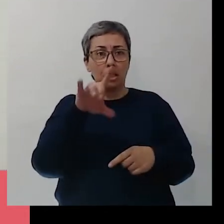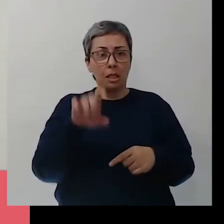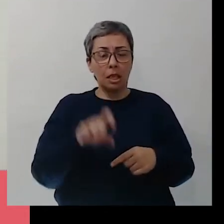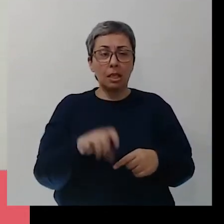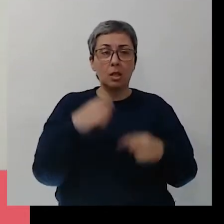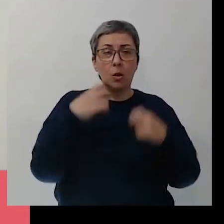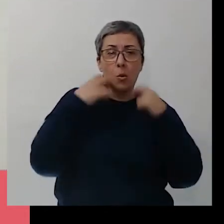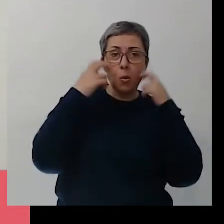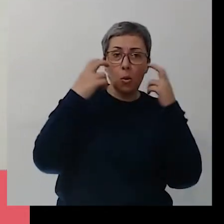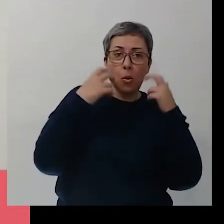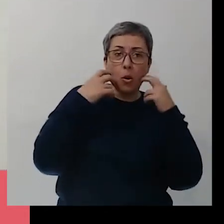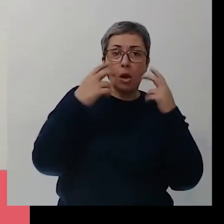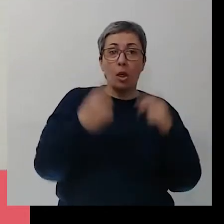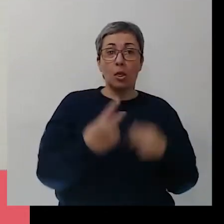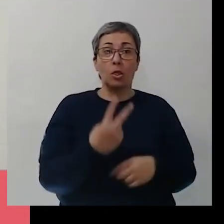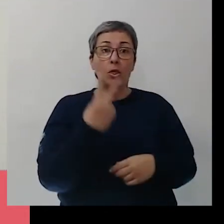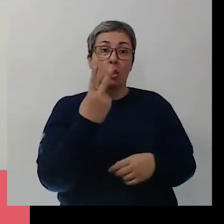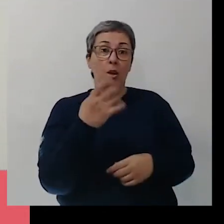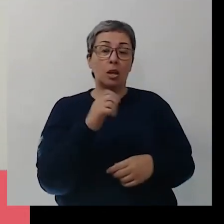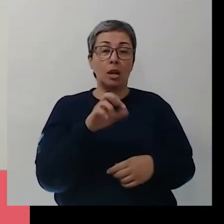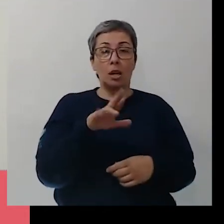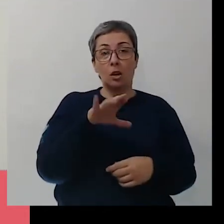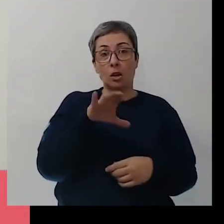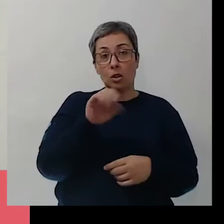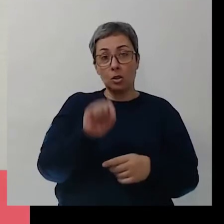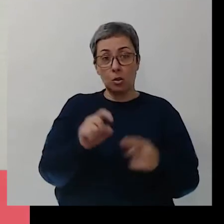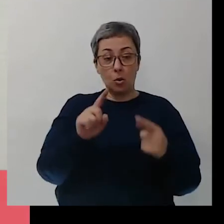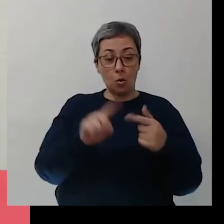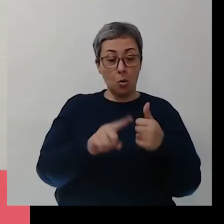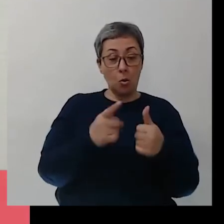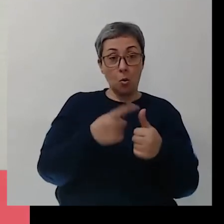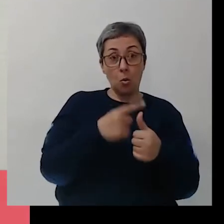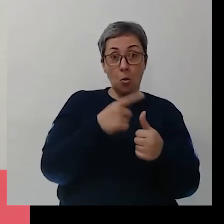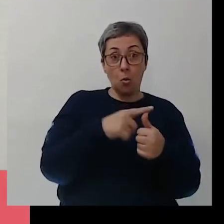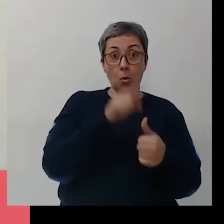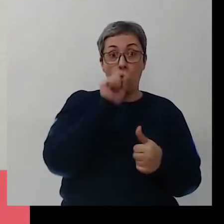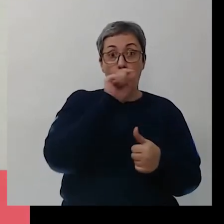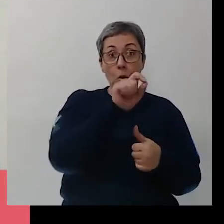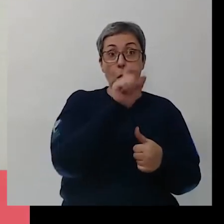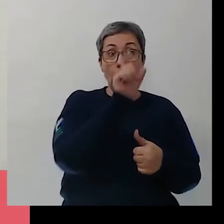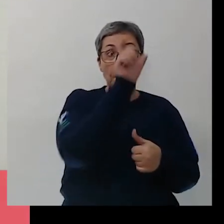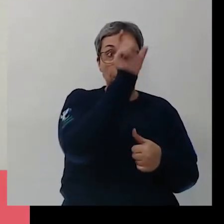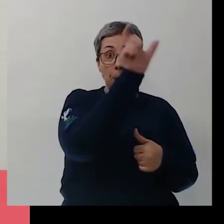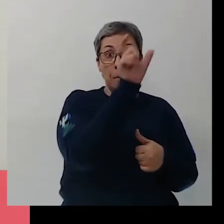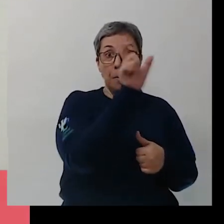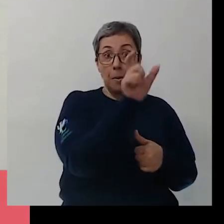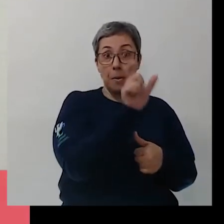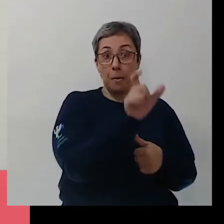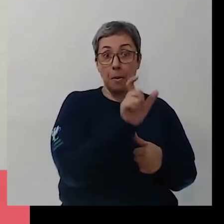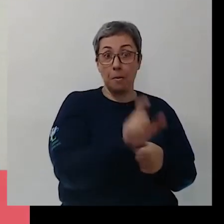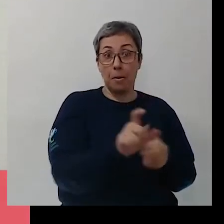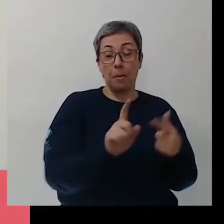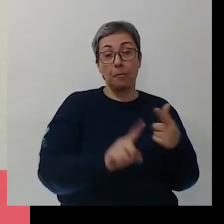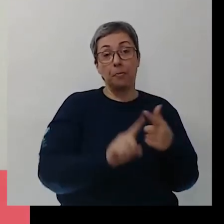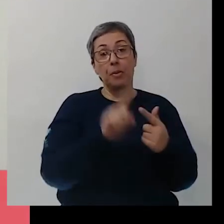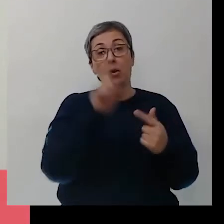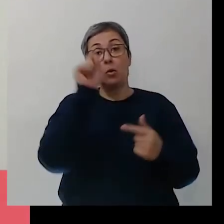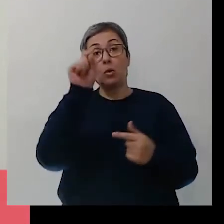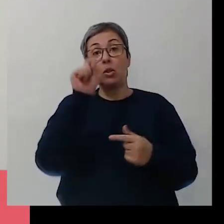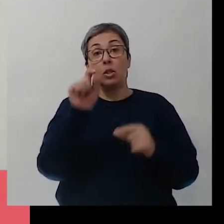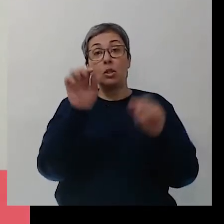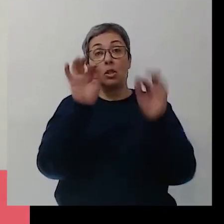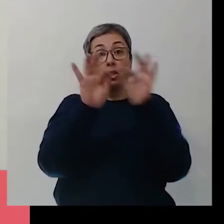possamos produzir dois acrósticos. Produziremos num primeiro momento um acróstico de palavras e no segundo momento